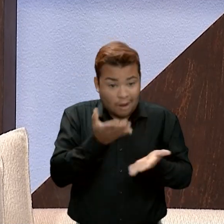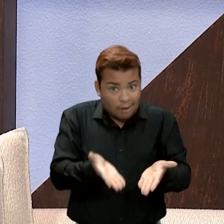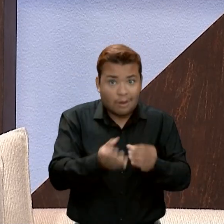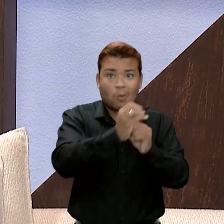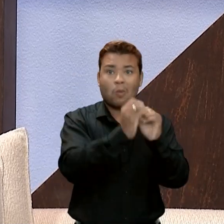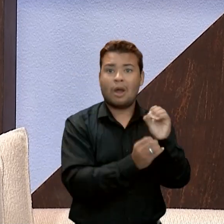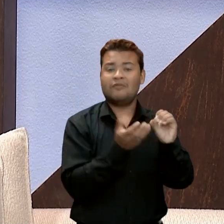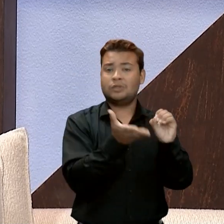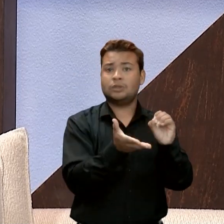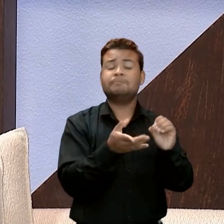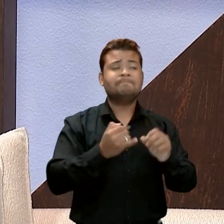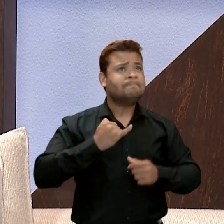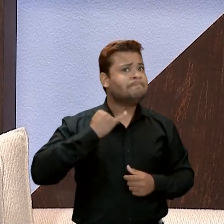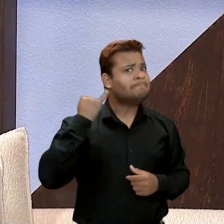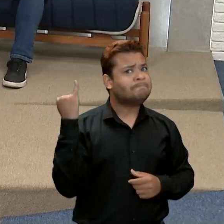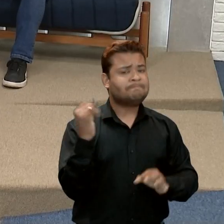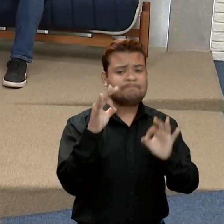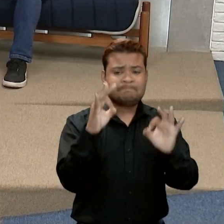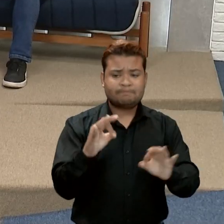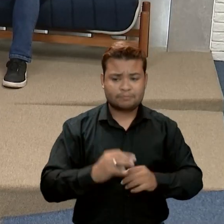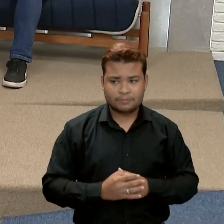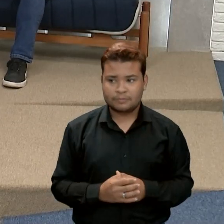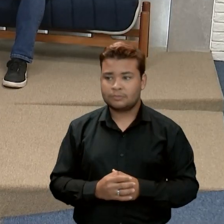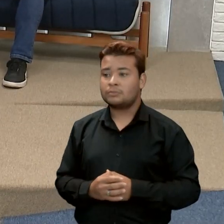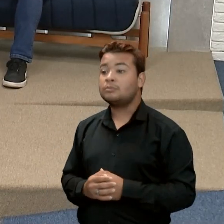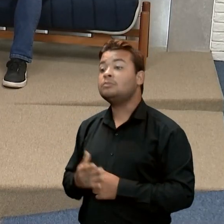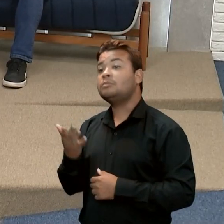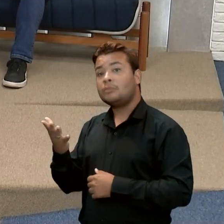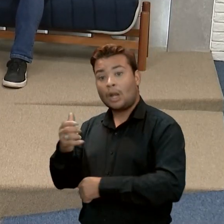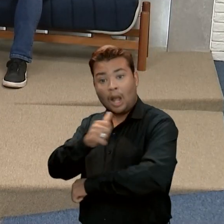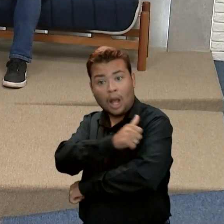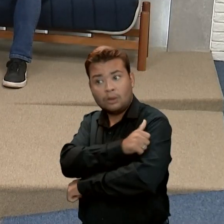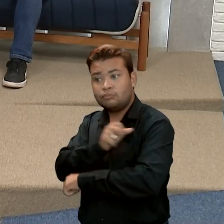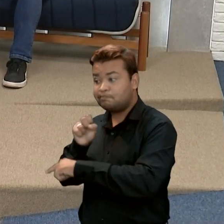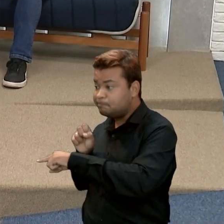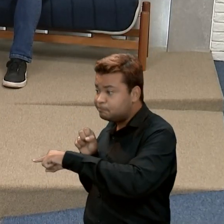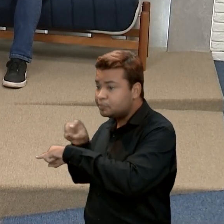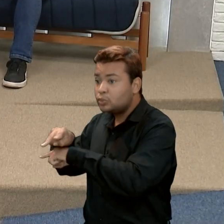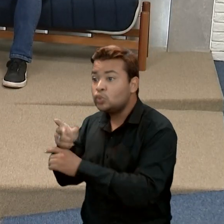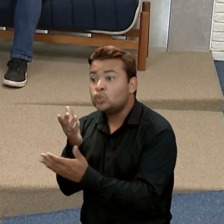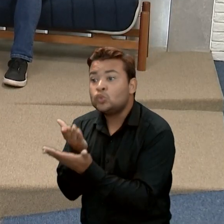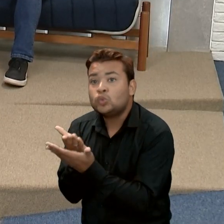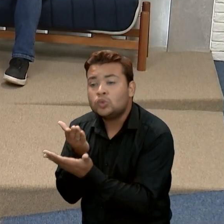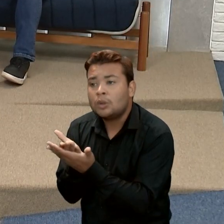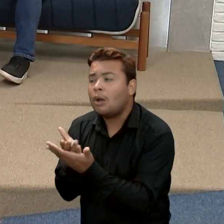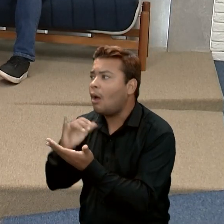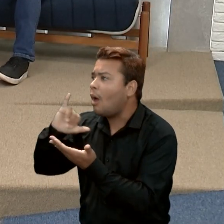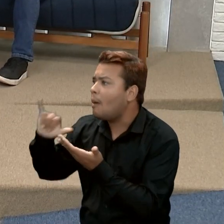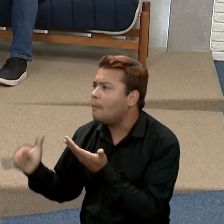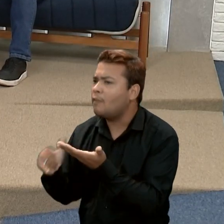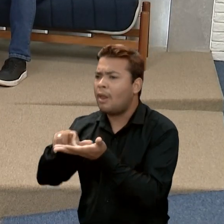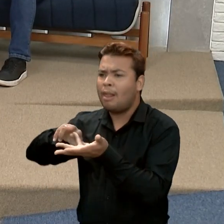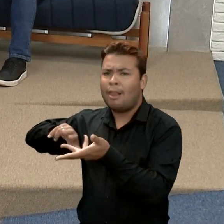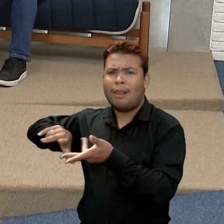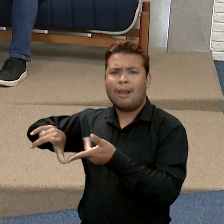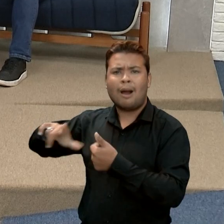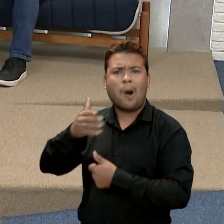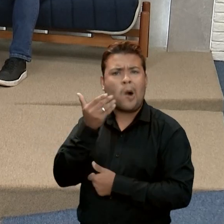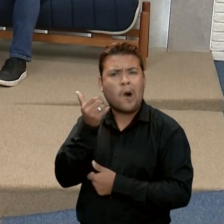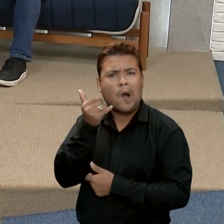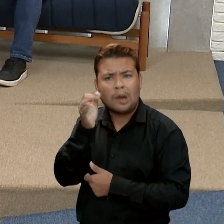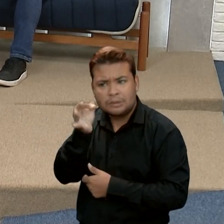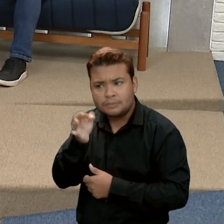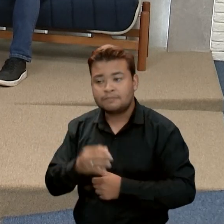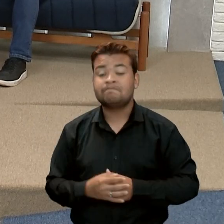importante. E o aluno que vem para a Universidade Federal, ele experimenta justamente de tudo isso, né? Essa experiência compartilhada com o aluno, né?